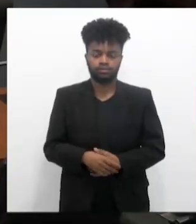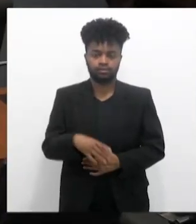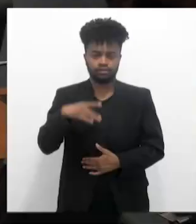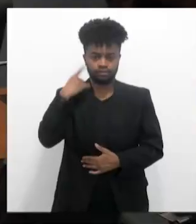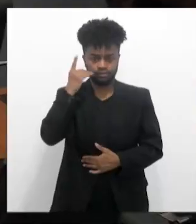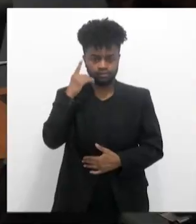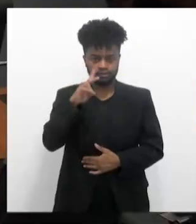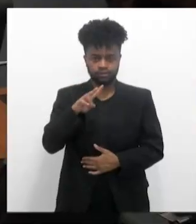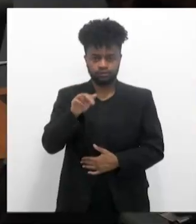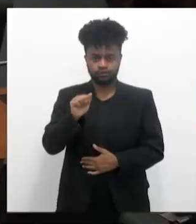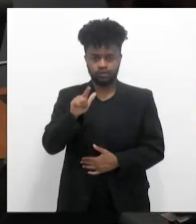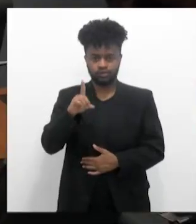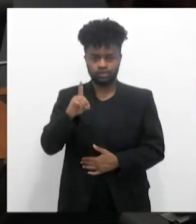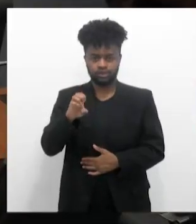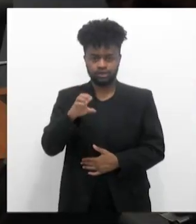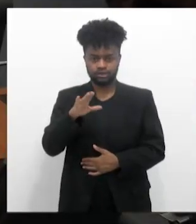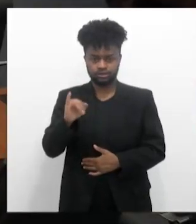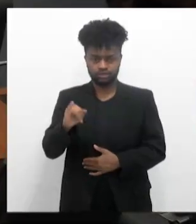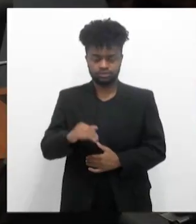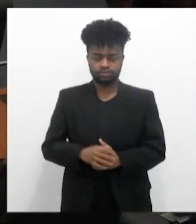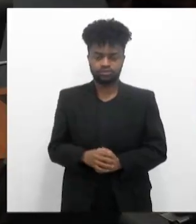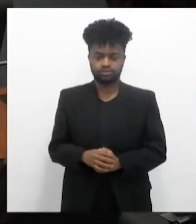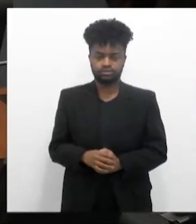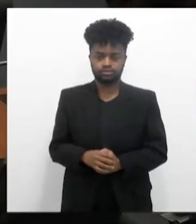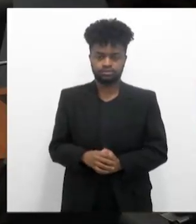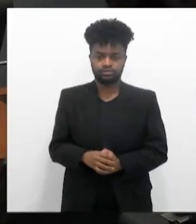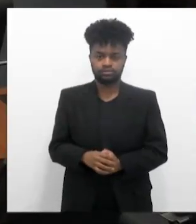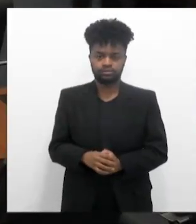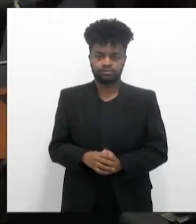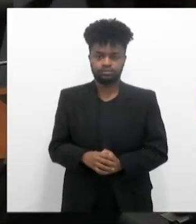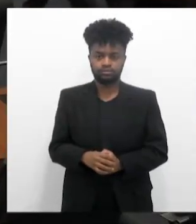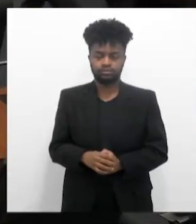Deputado Valdeci da Saúde.